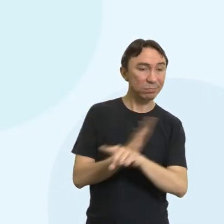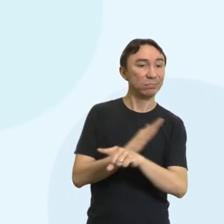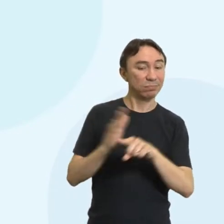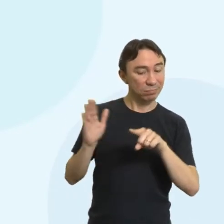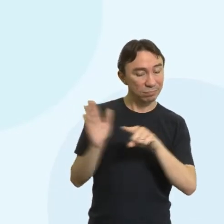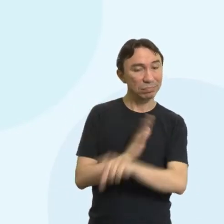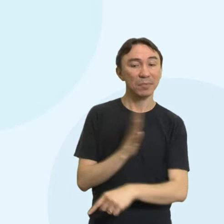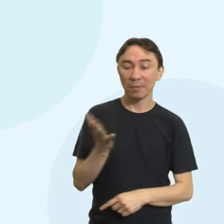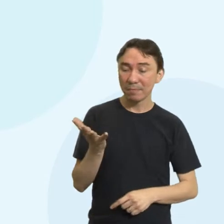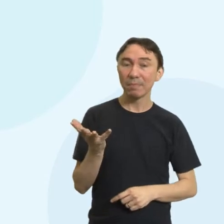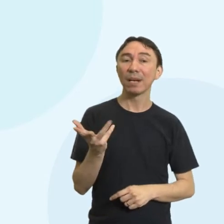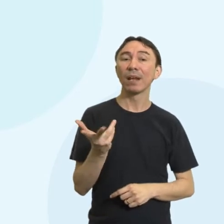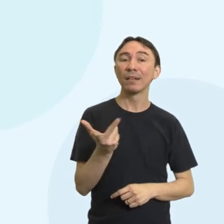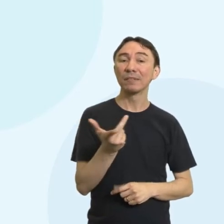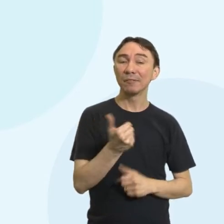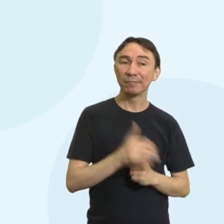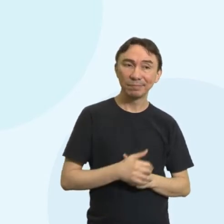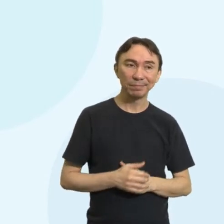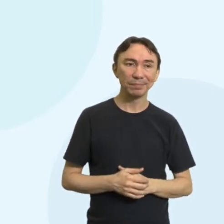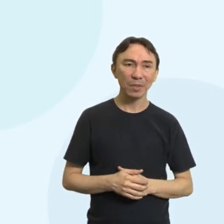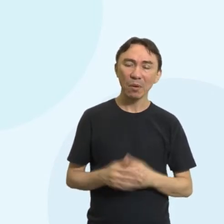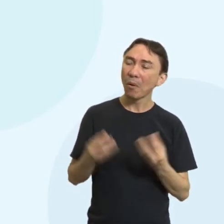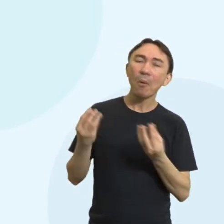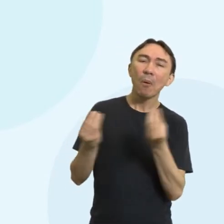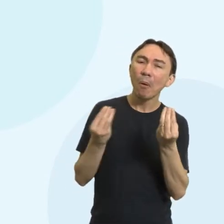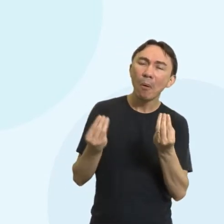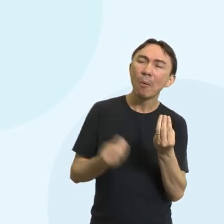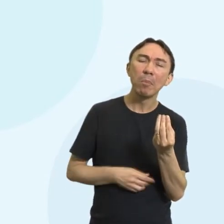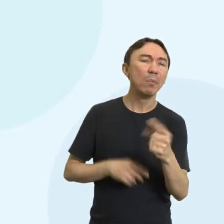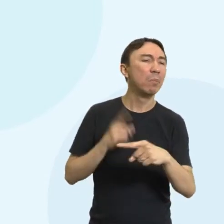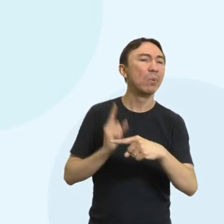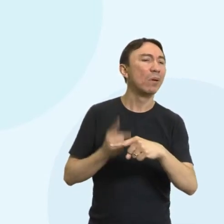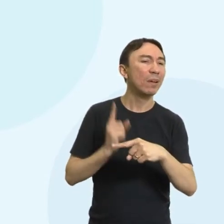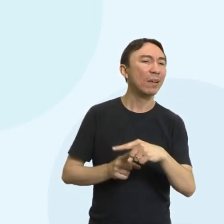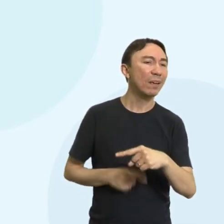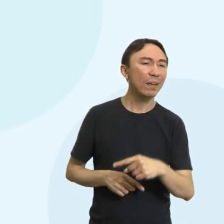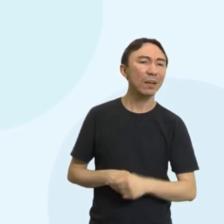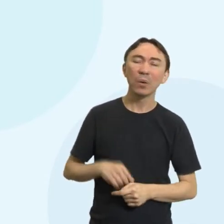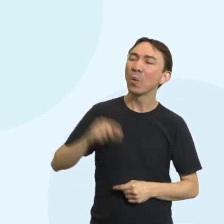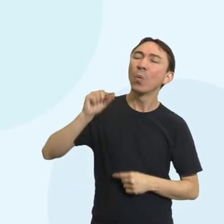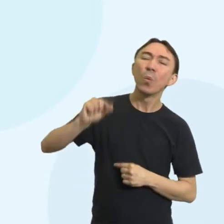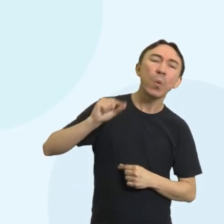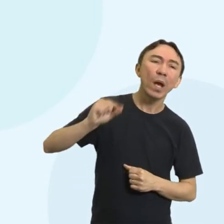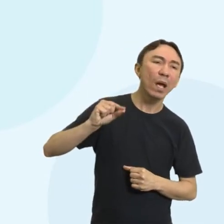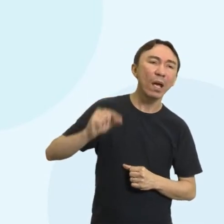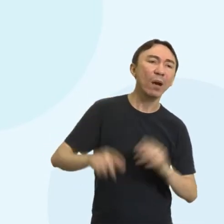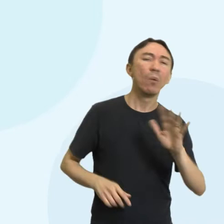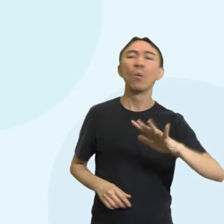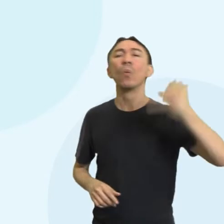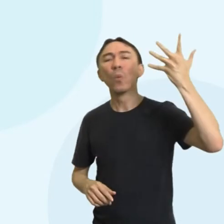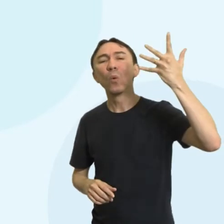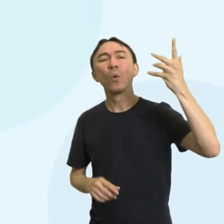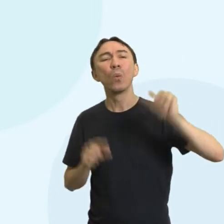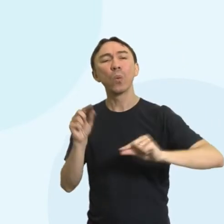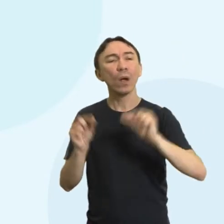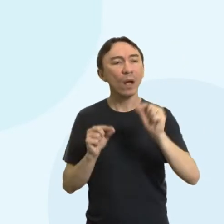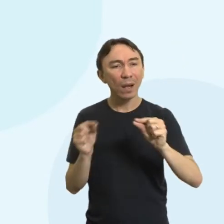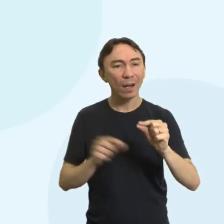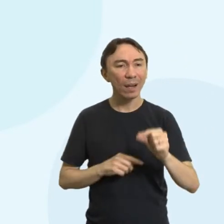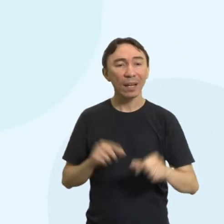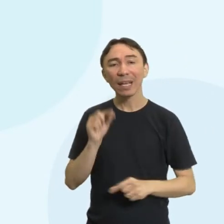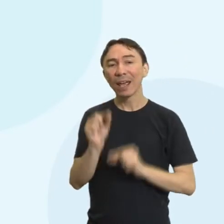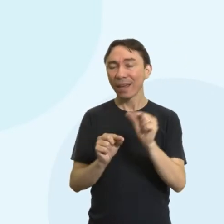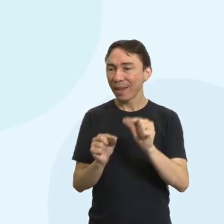esses quadrinhos aí. Como, por quê, quando, quem, como, enfim, inúmeras perguntas.